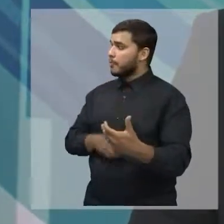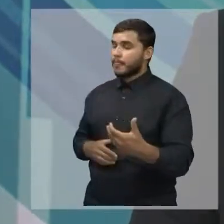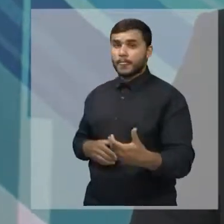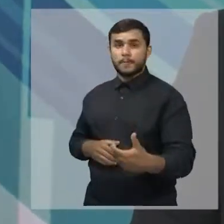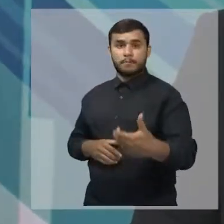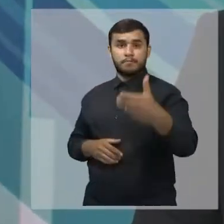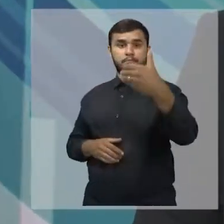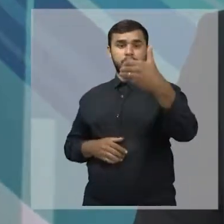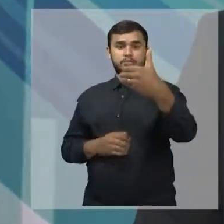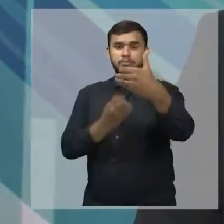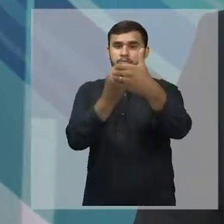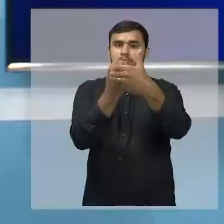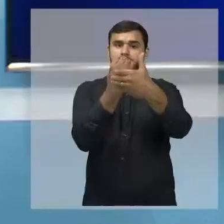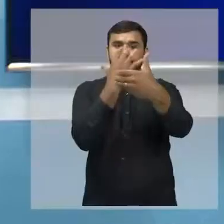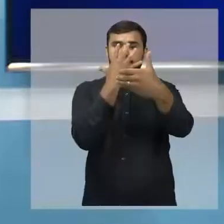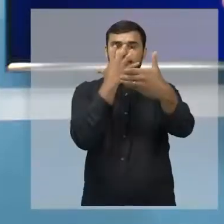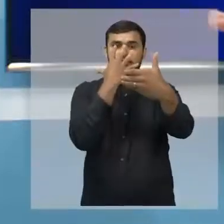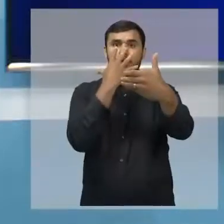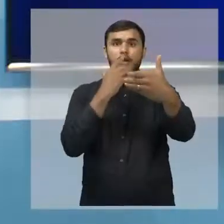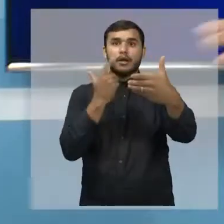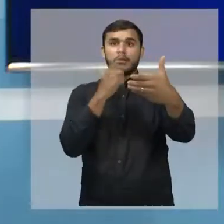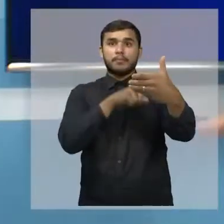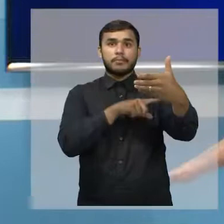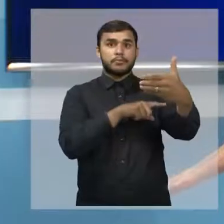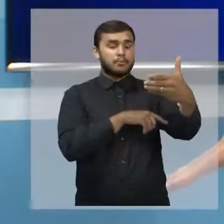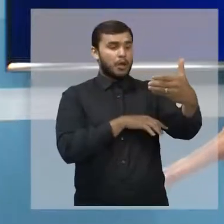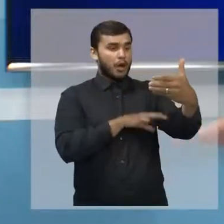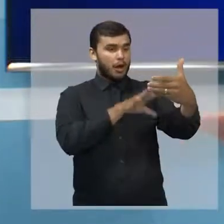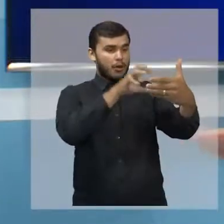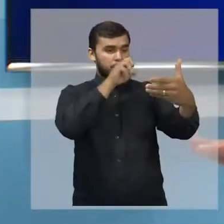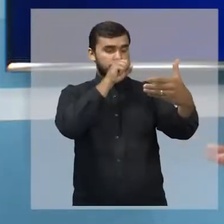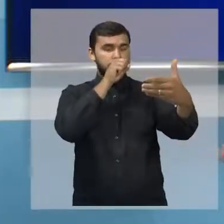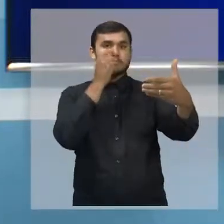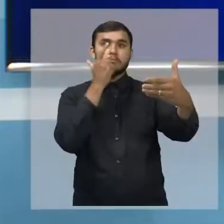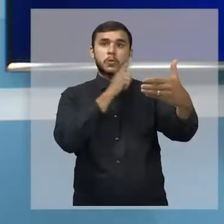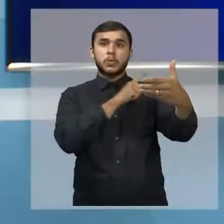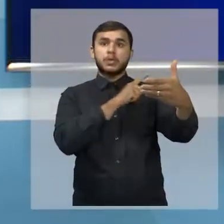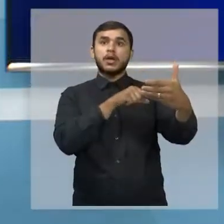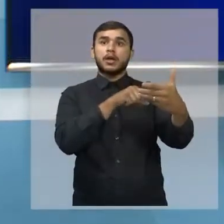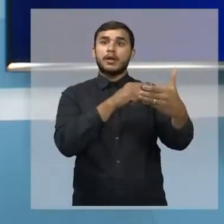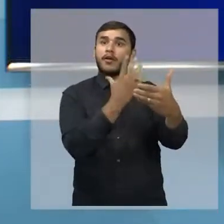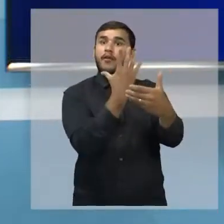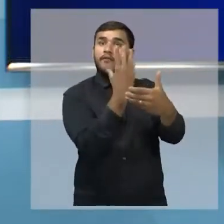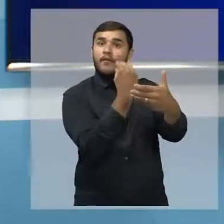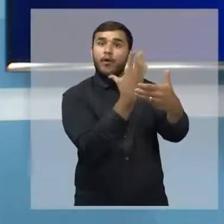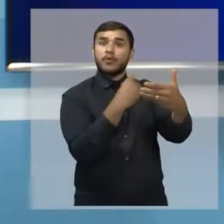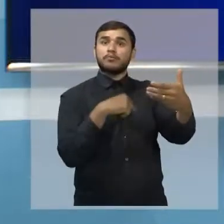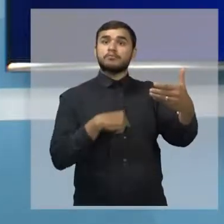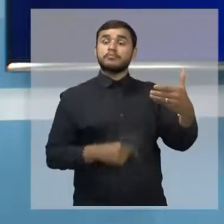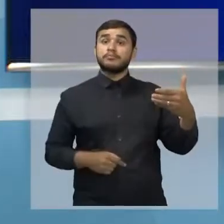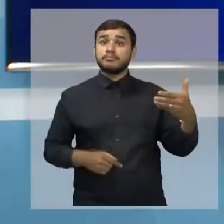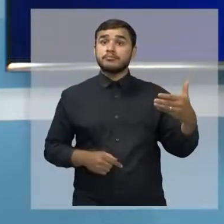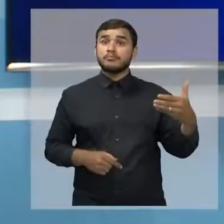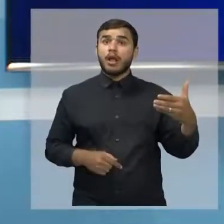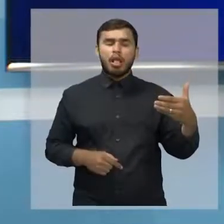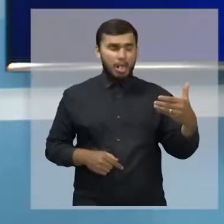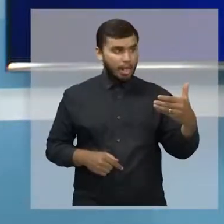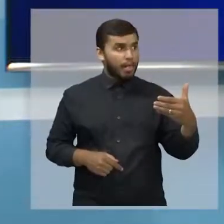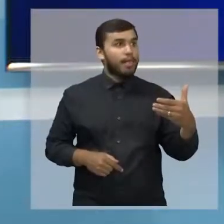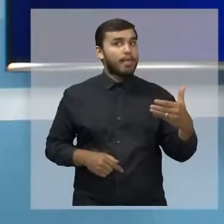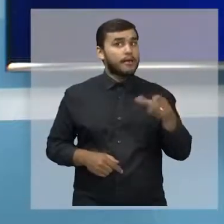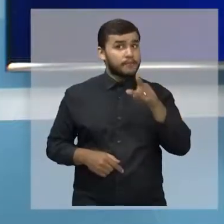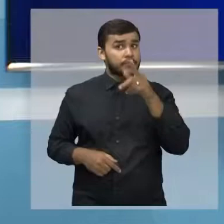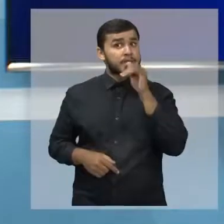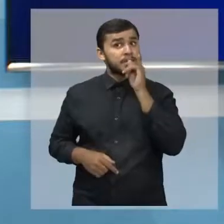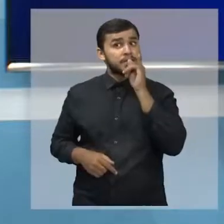leitura biofacial dele e está lá registrado e o voto dele está computado para poder resolver o problema. Um exemplo disso, você está dizendo,